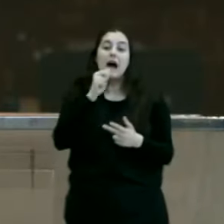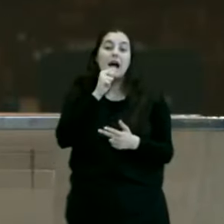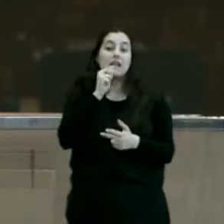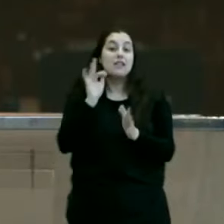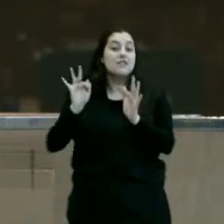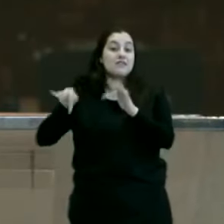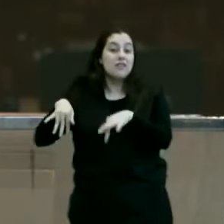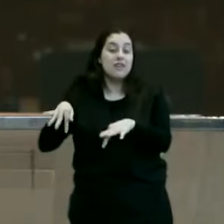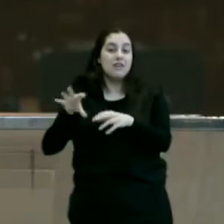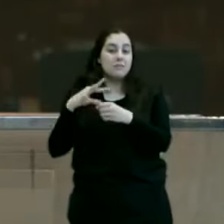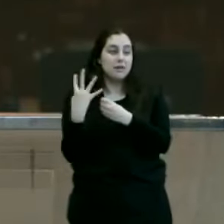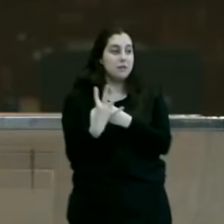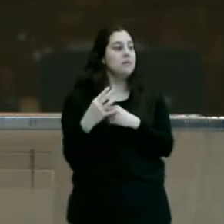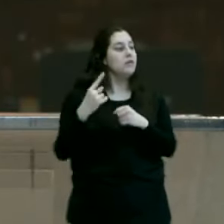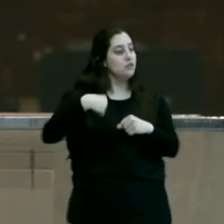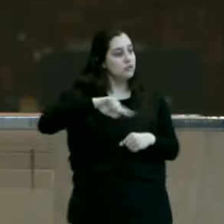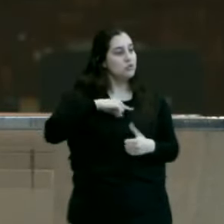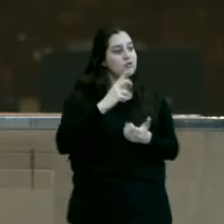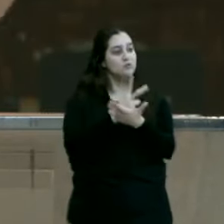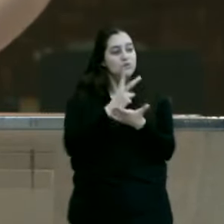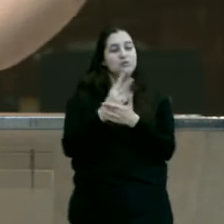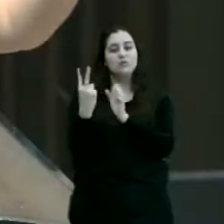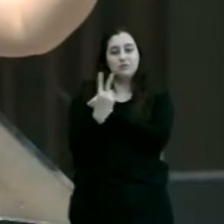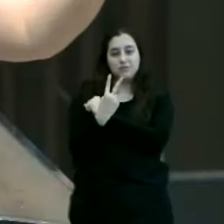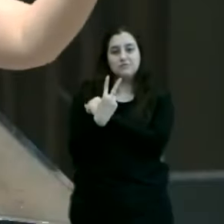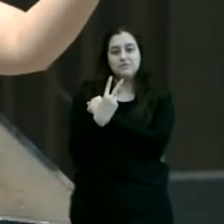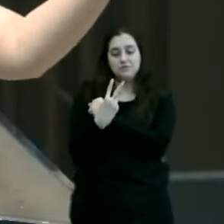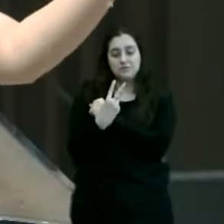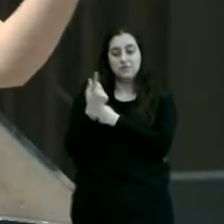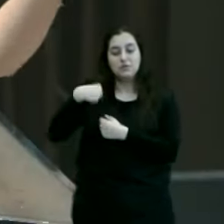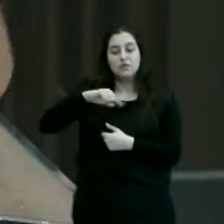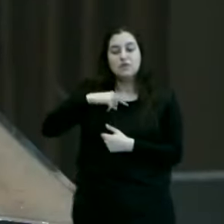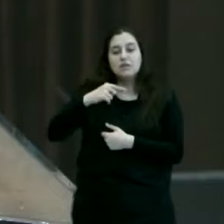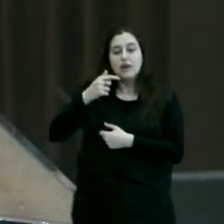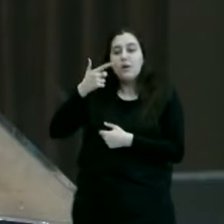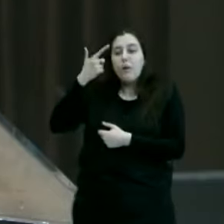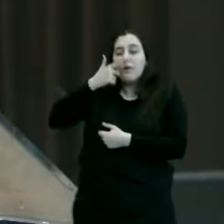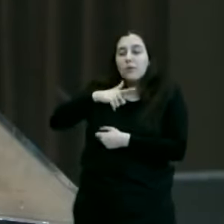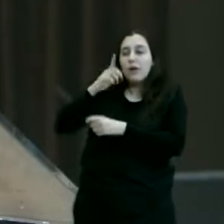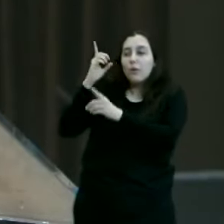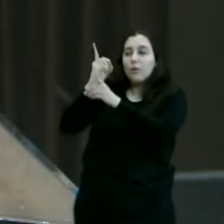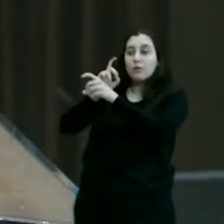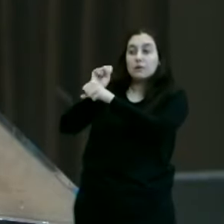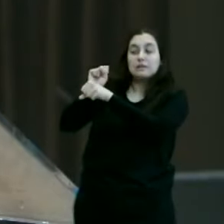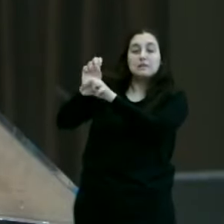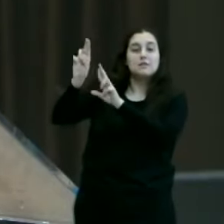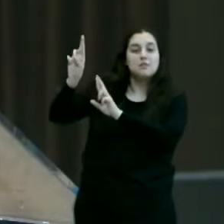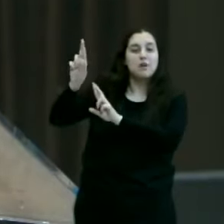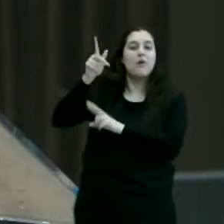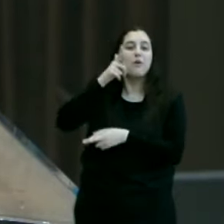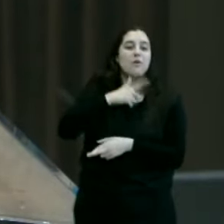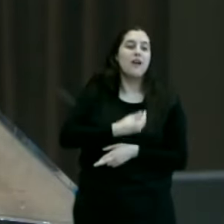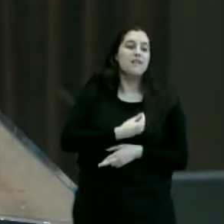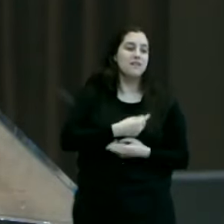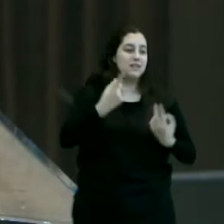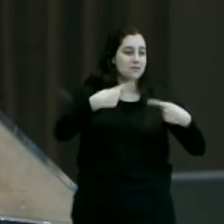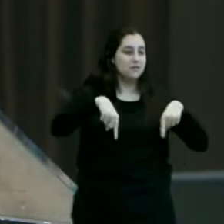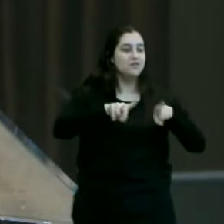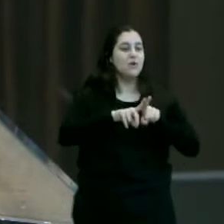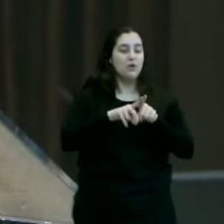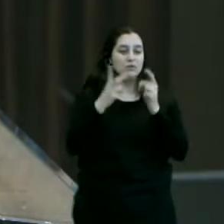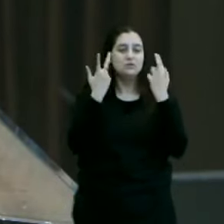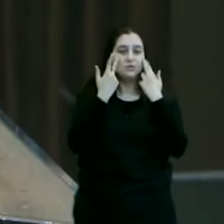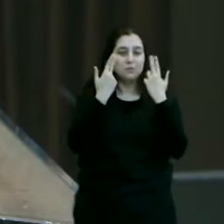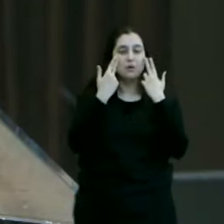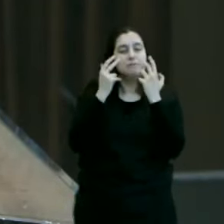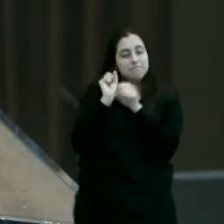terminou. Como disse assim, nós começamos a ver já, a luzinha do fim do túnel, e glória a Deus por isso, que continue